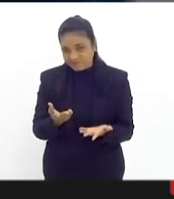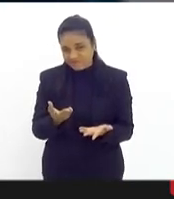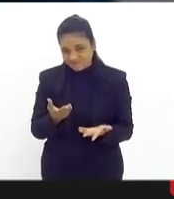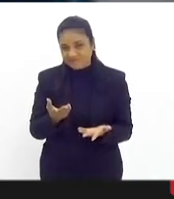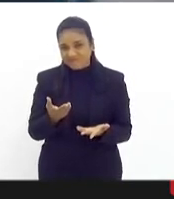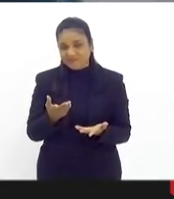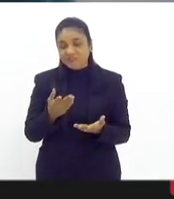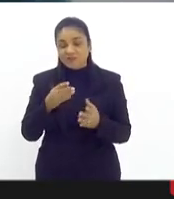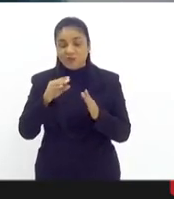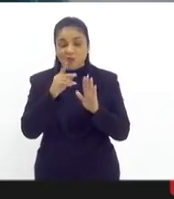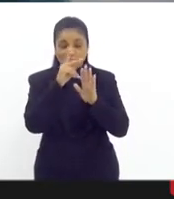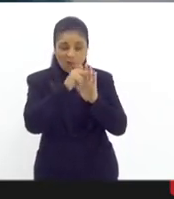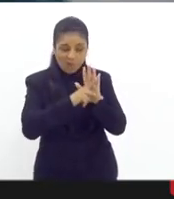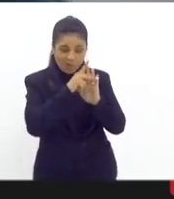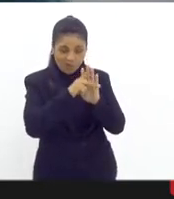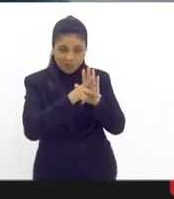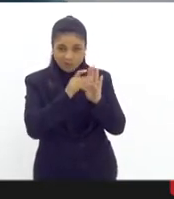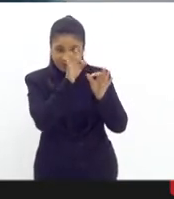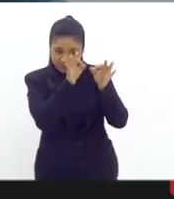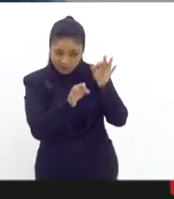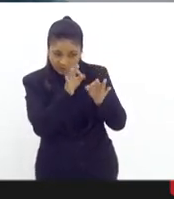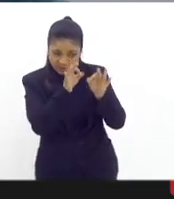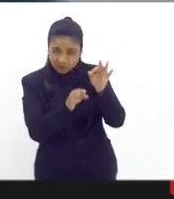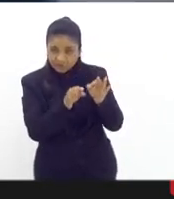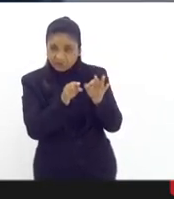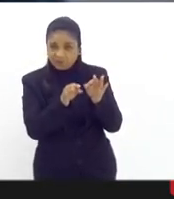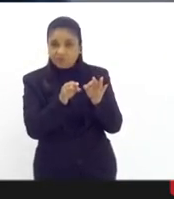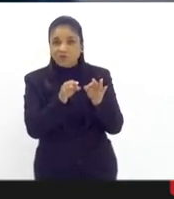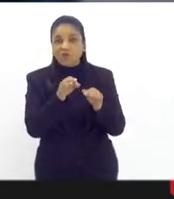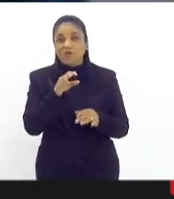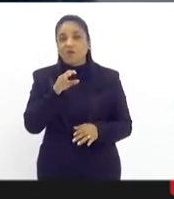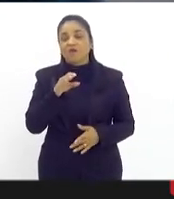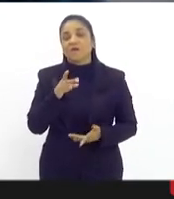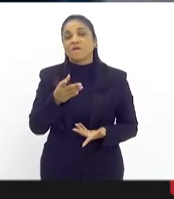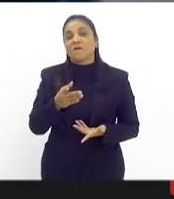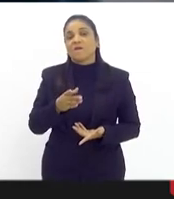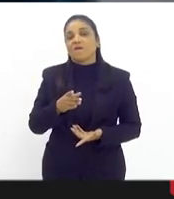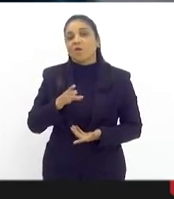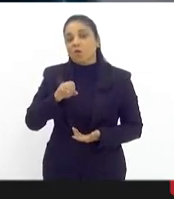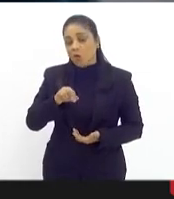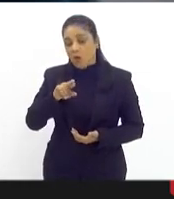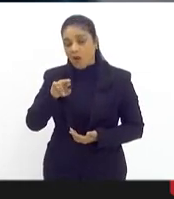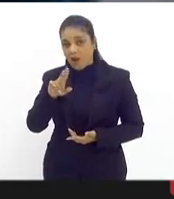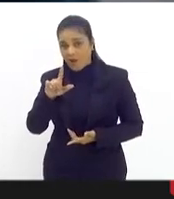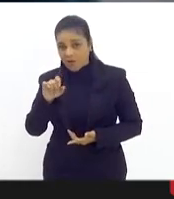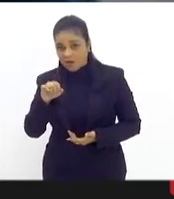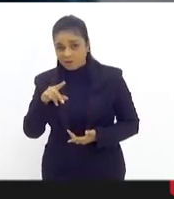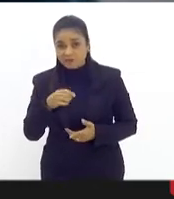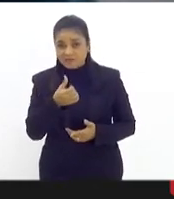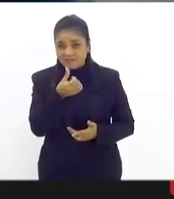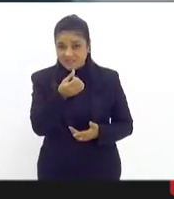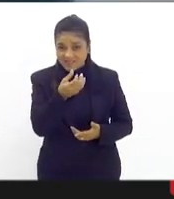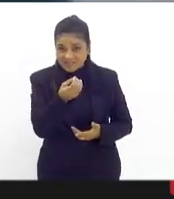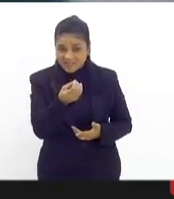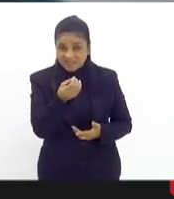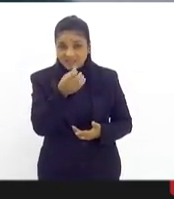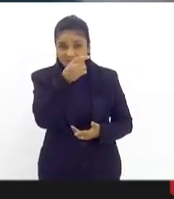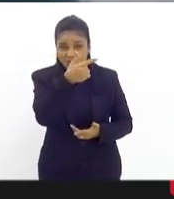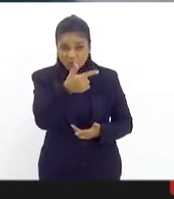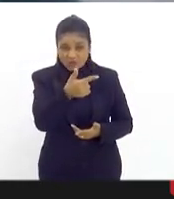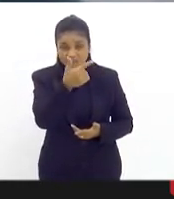introdução ao projeto, ou melhor, na justificativa, Orlando Silva, no Brasil, 62% das